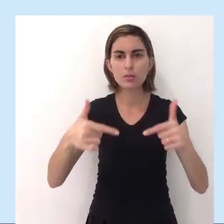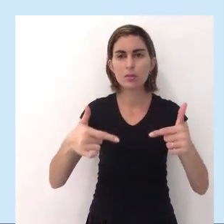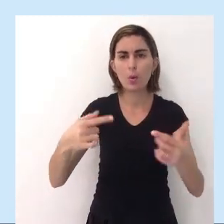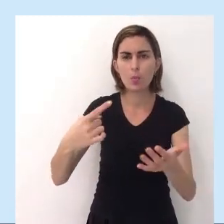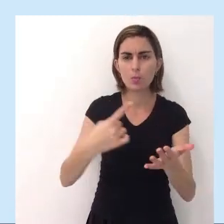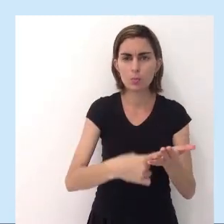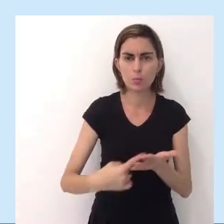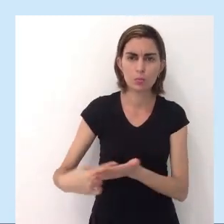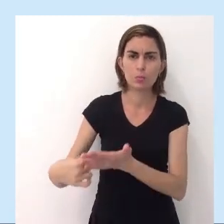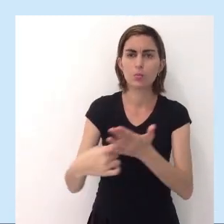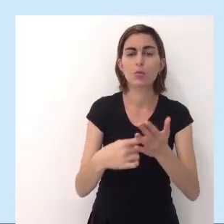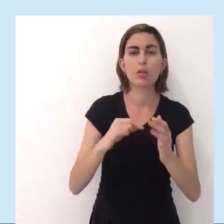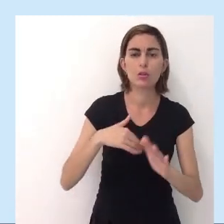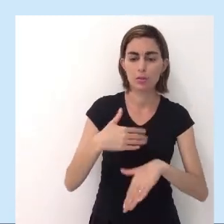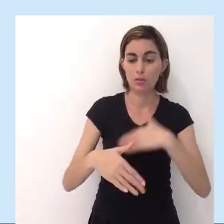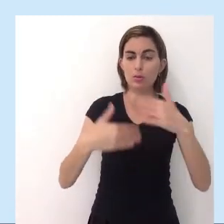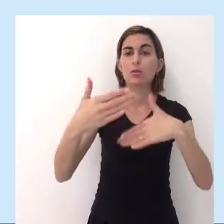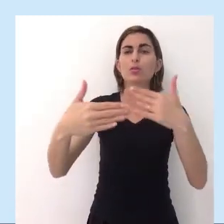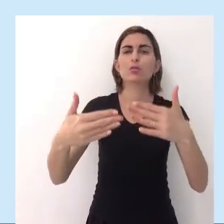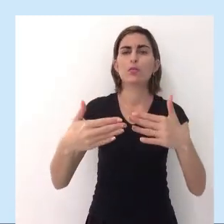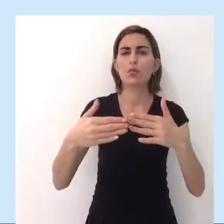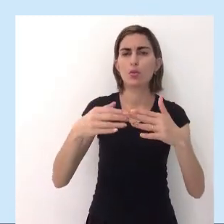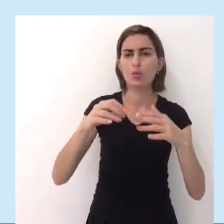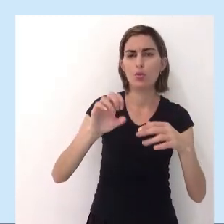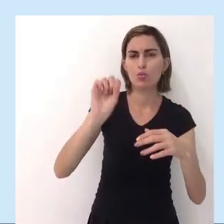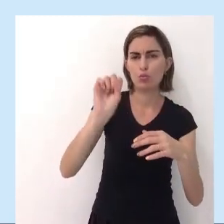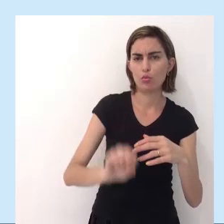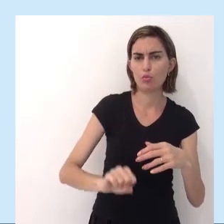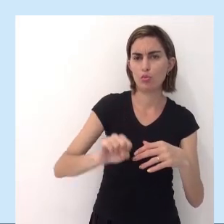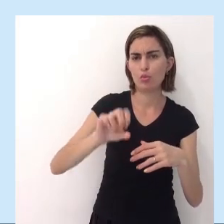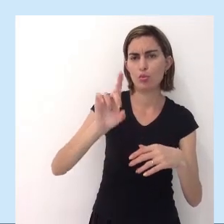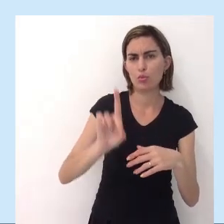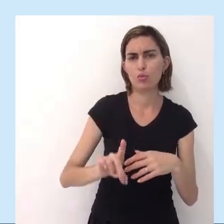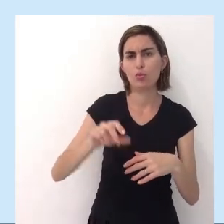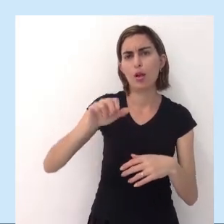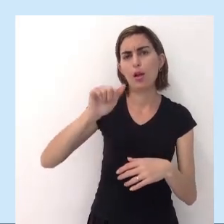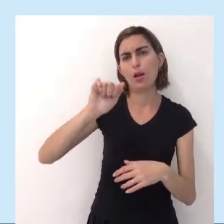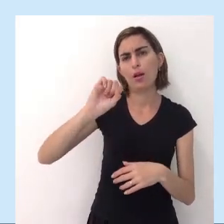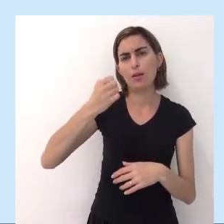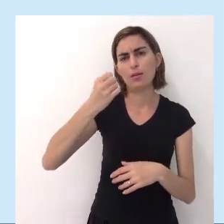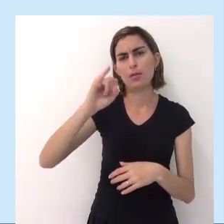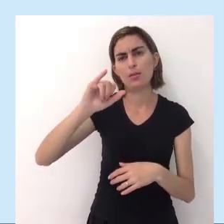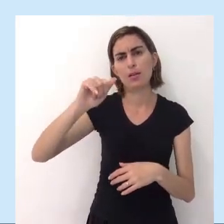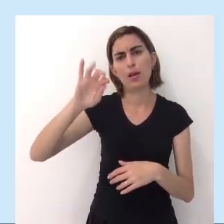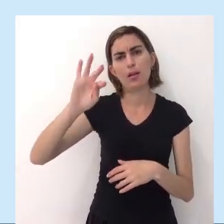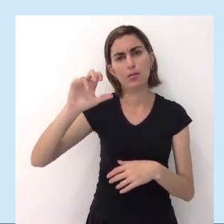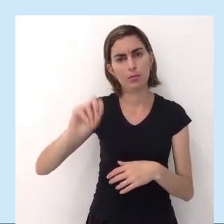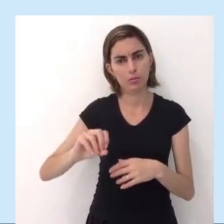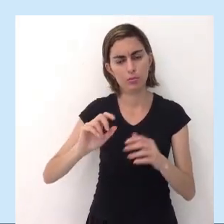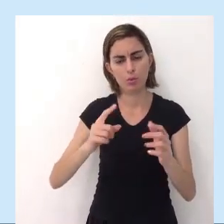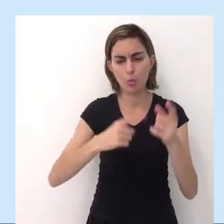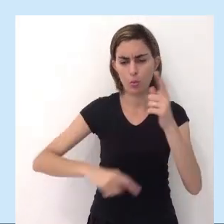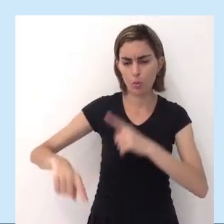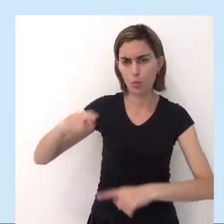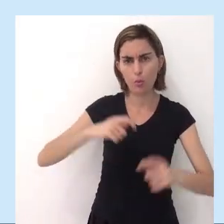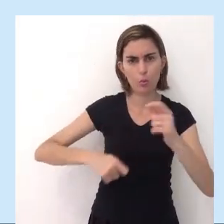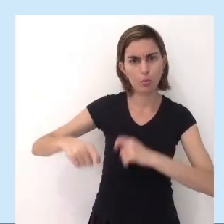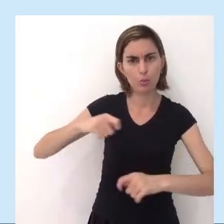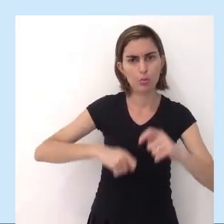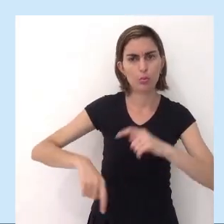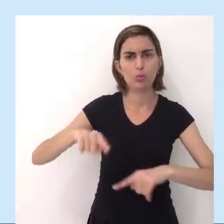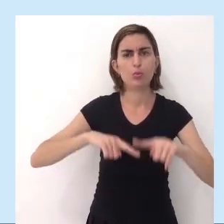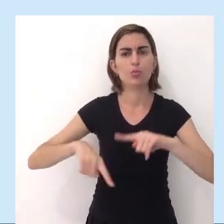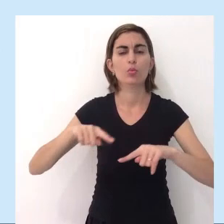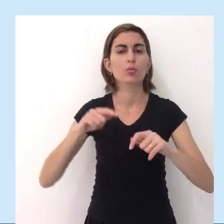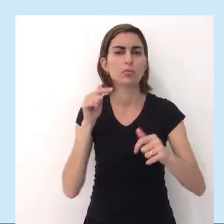de organização para desenvolver o Sudeste Asiático. Tá? Então, é também uma ação militar de controle, tá?